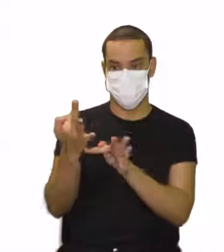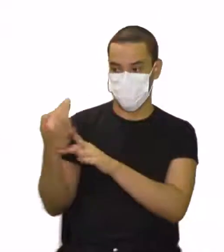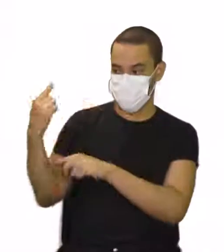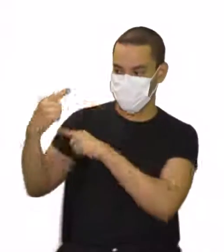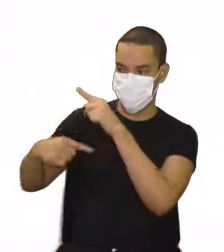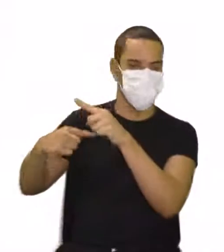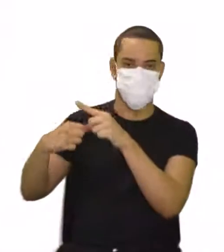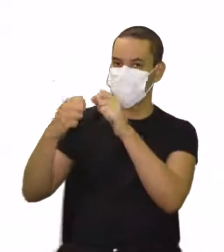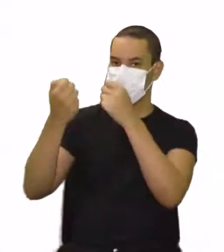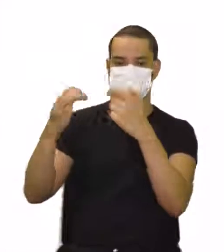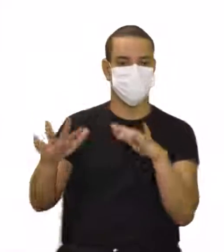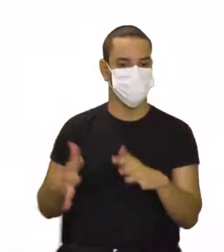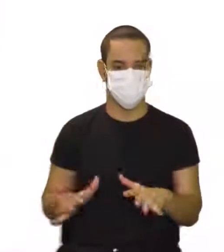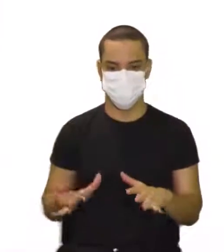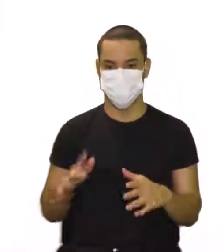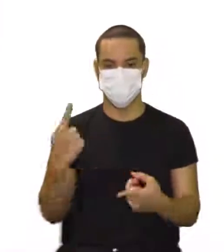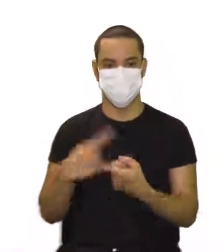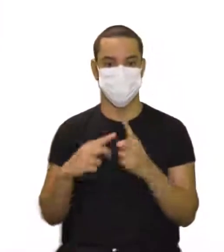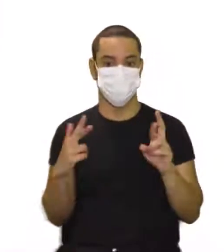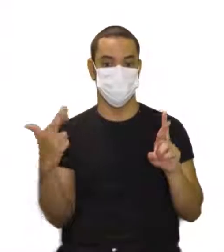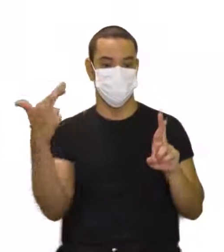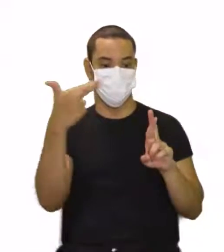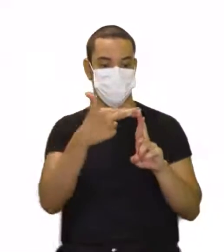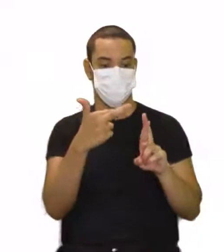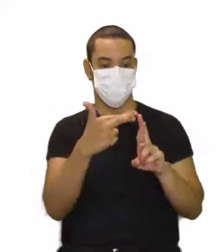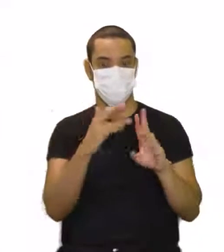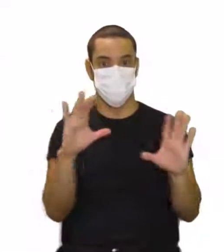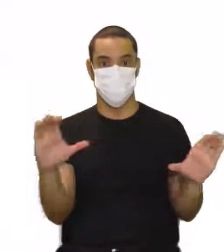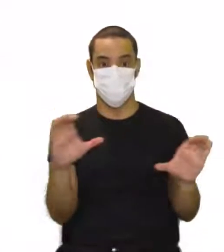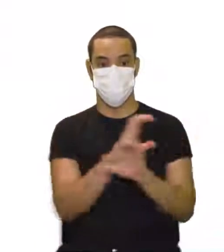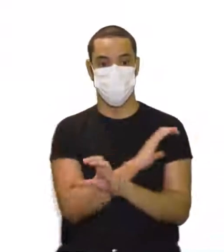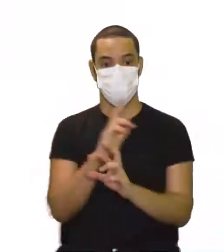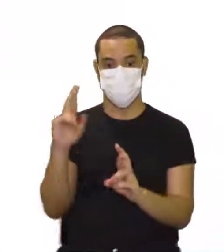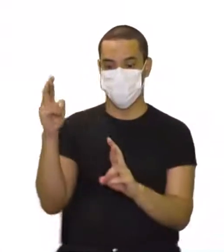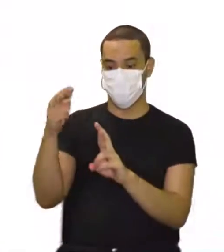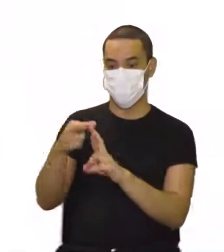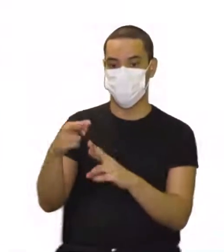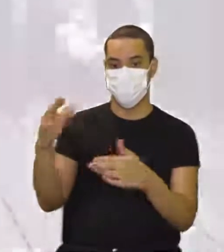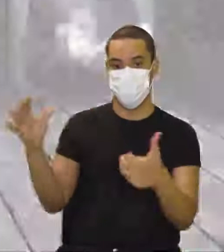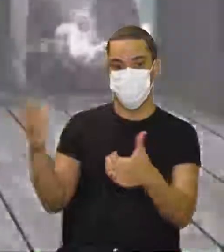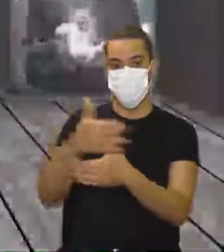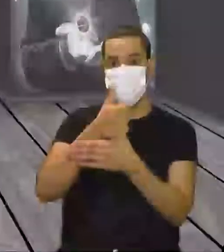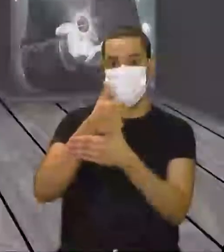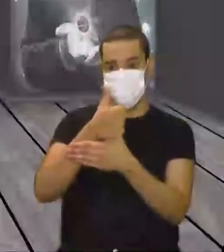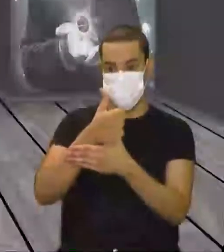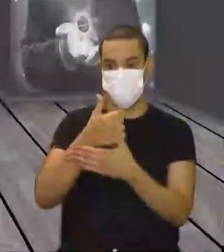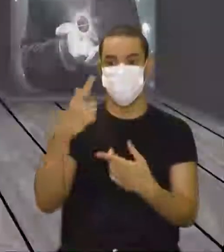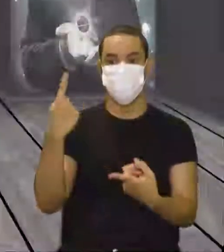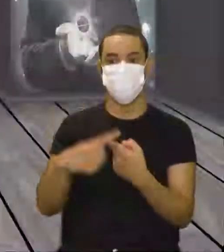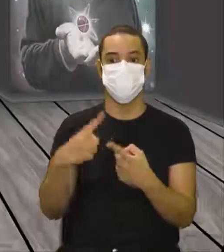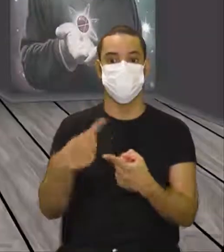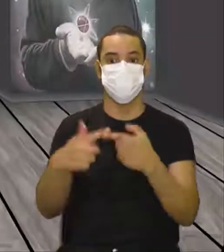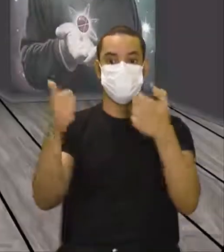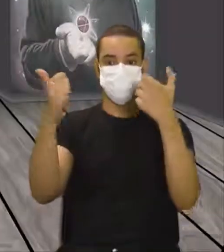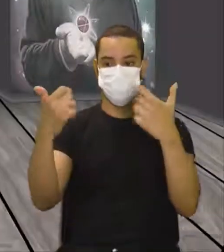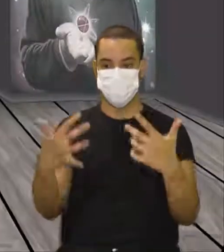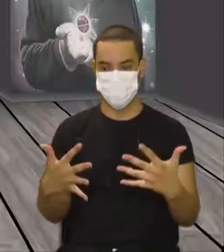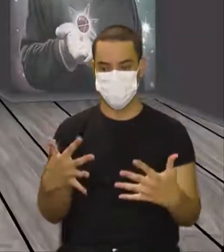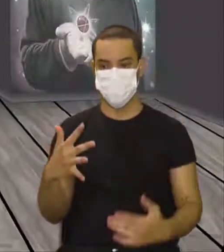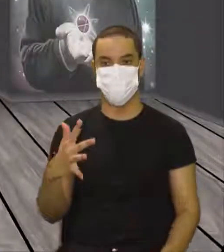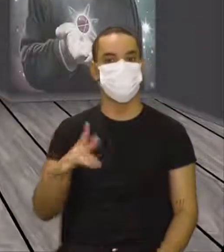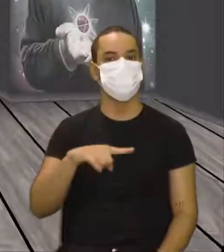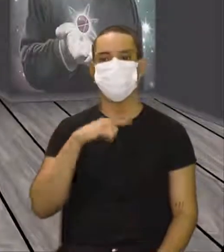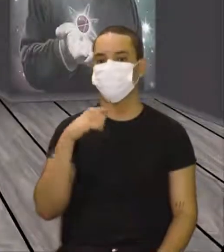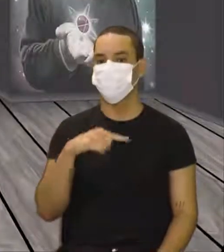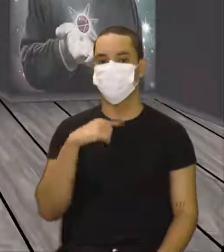referencial absoluto ou referencial privilegiado. Gente, olha só, quando ele fala ali que não dá